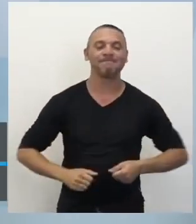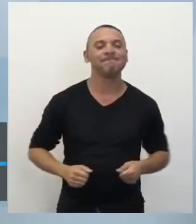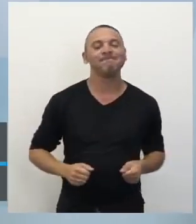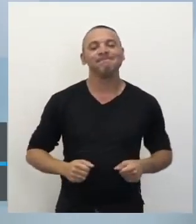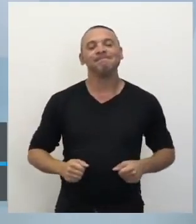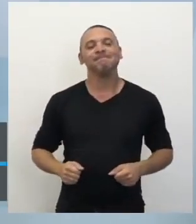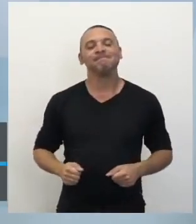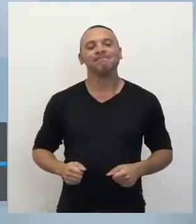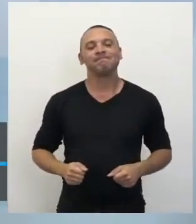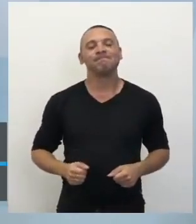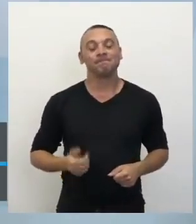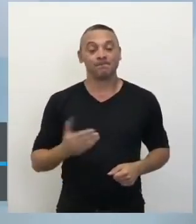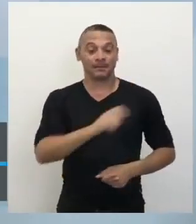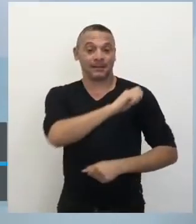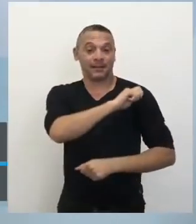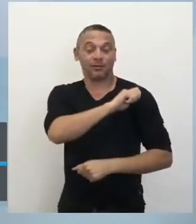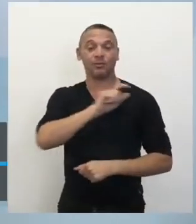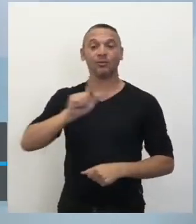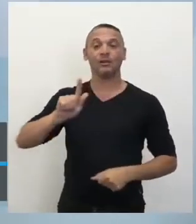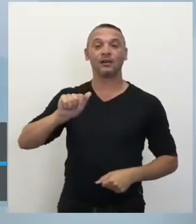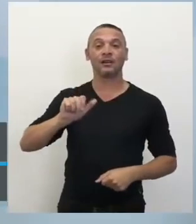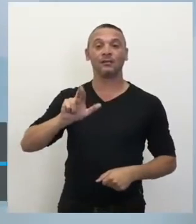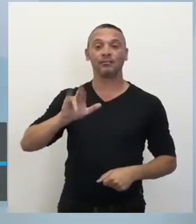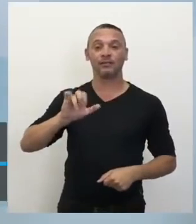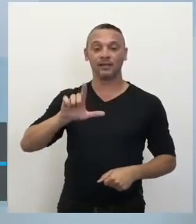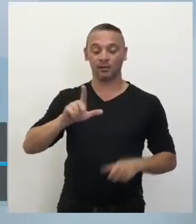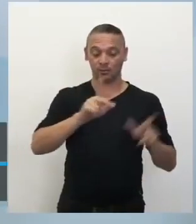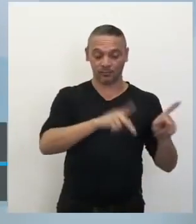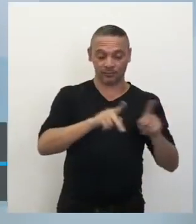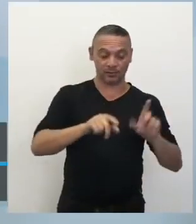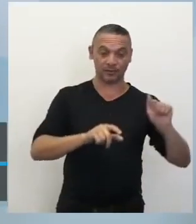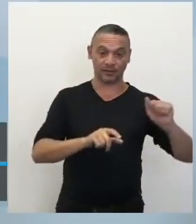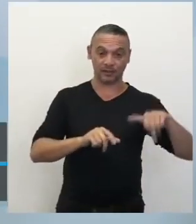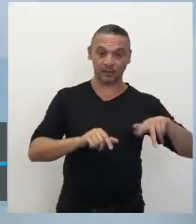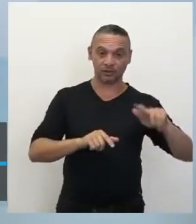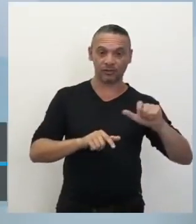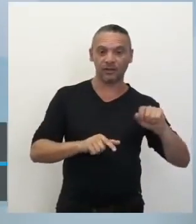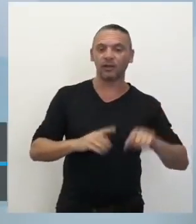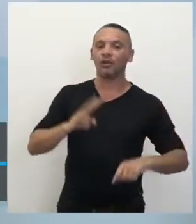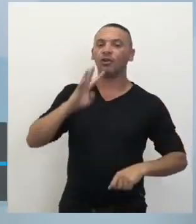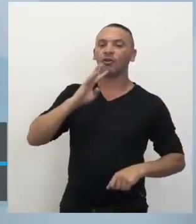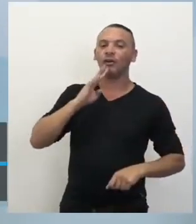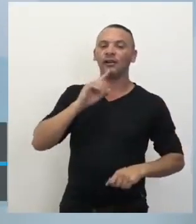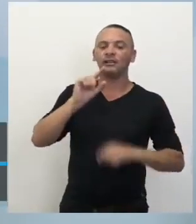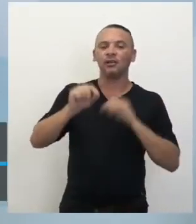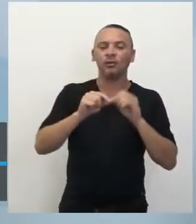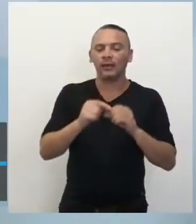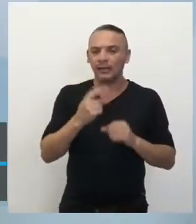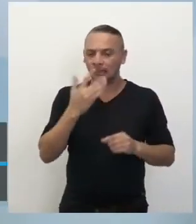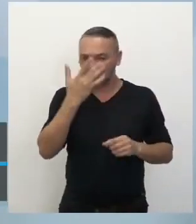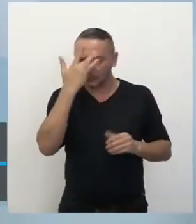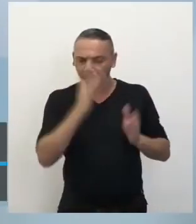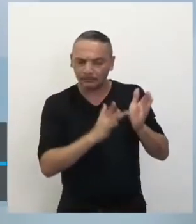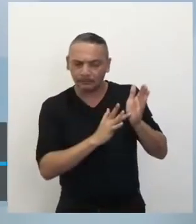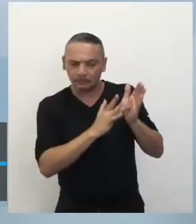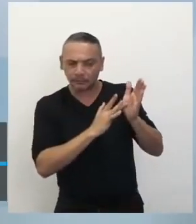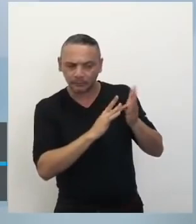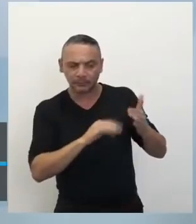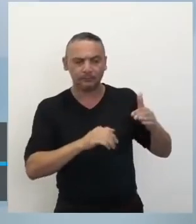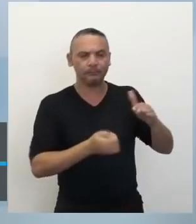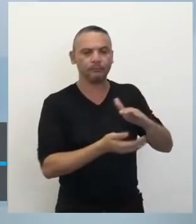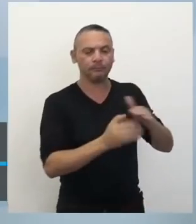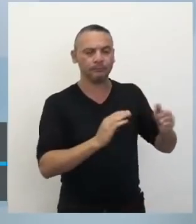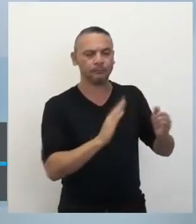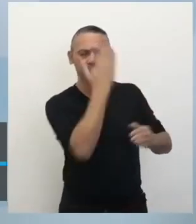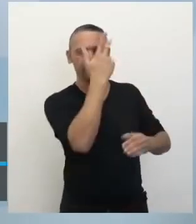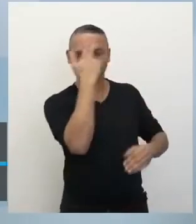contribuições, tá bom? O aluno Gabriel, da professora Ângela, conheço como hackear alguém. Depois a